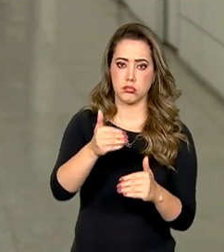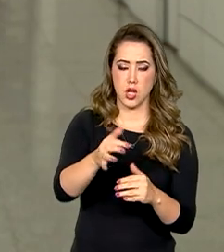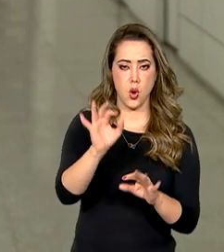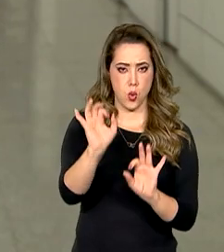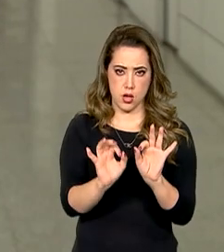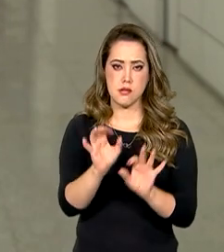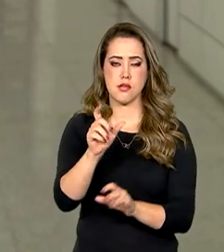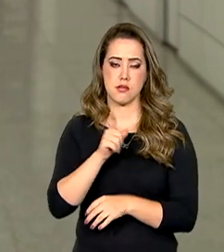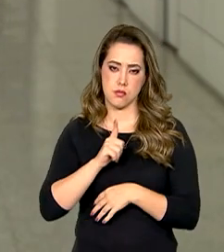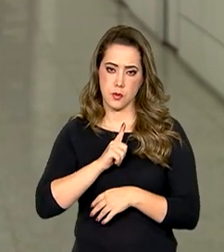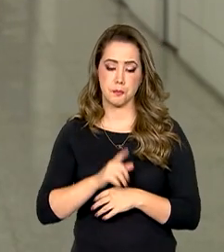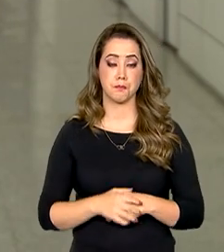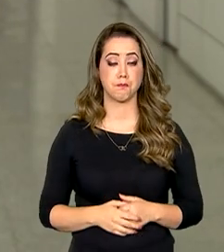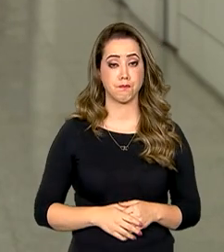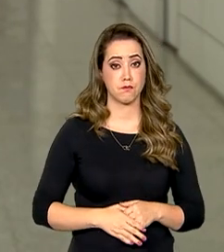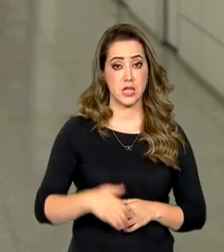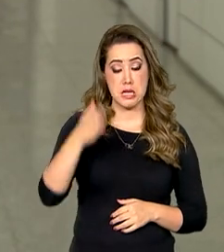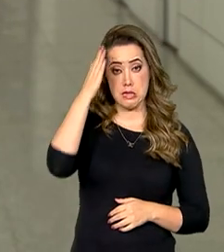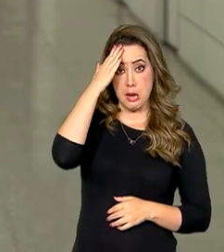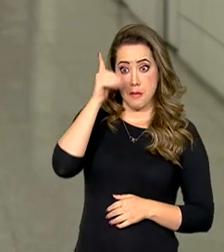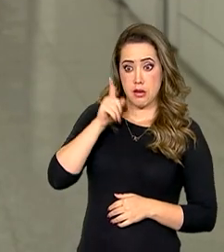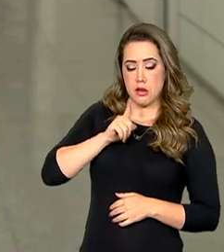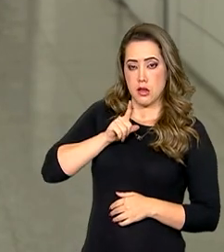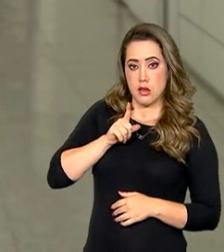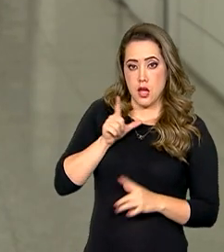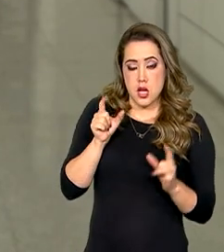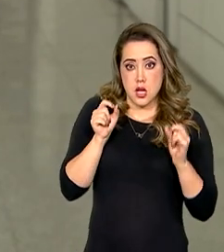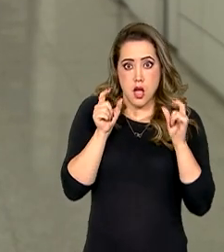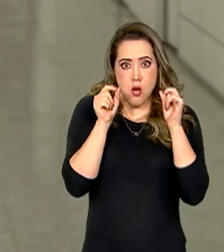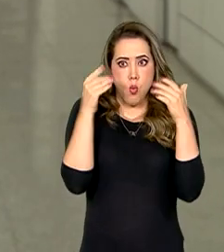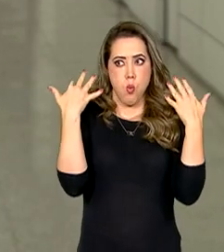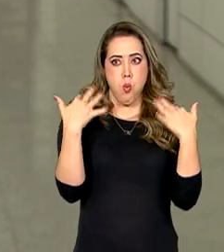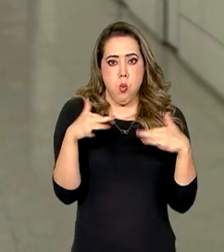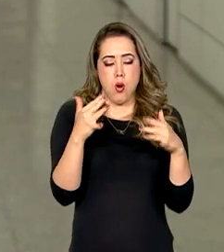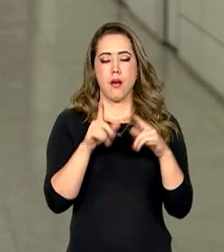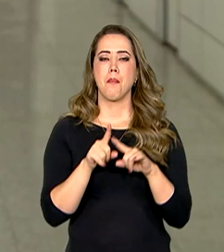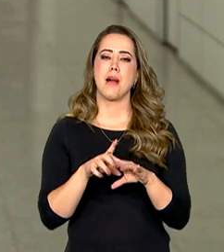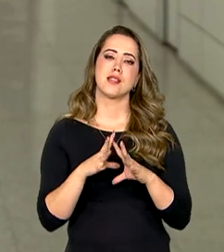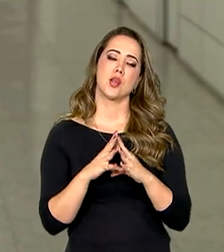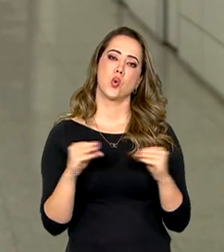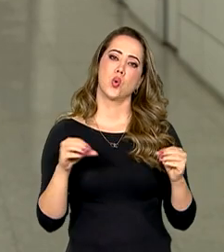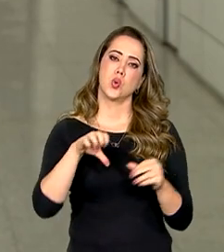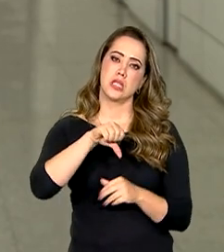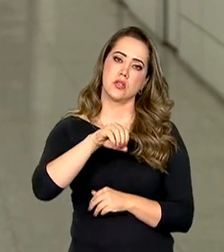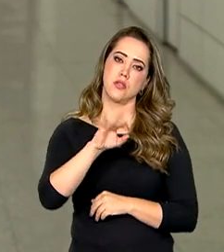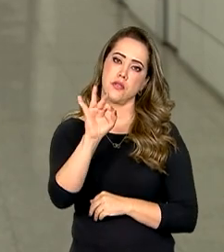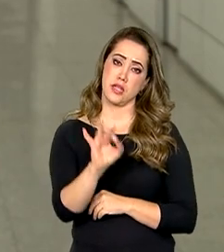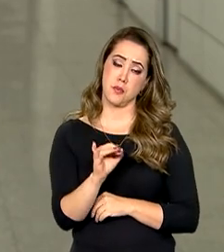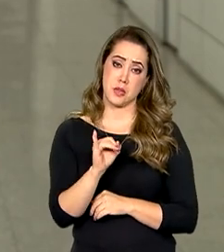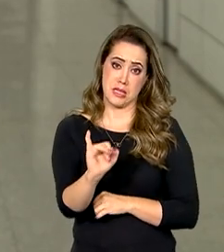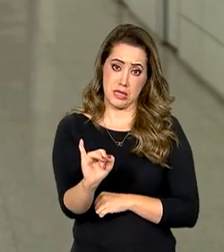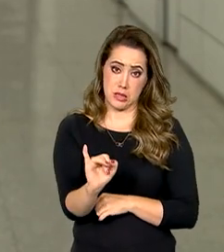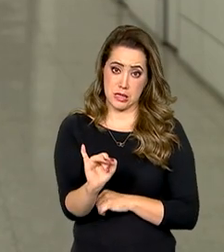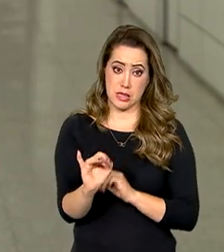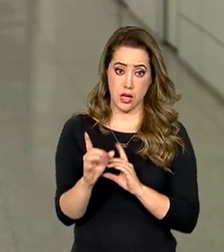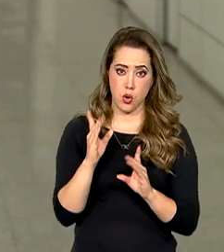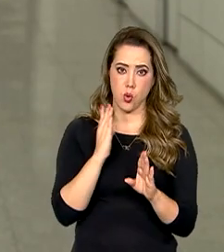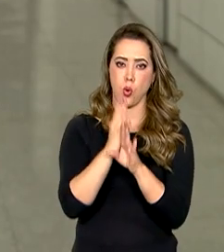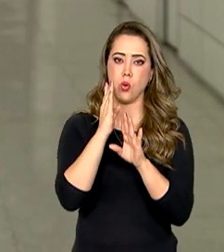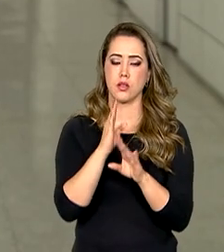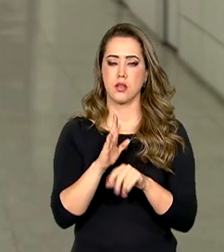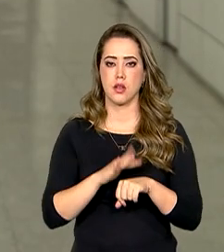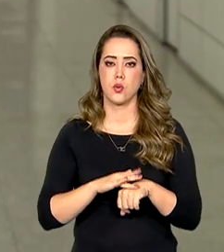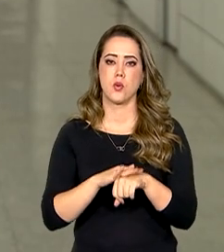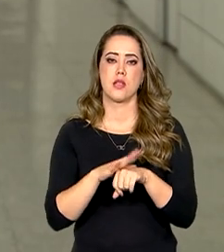câncer de mama pode ser muito assustador, mas a chance de cura é de mais de 90% quando a doença é